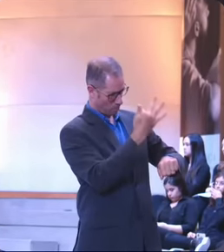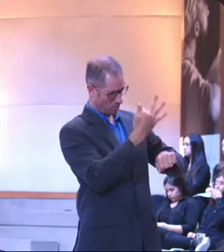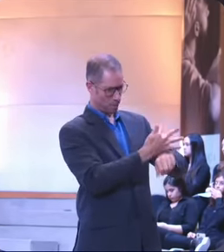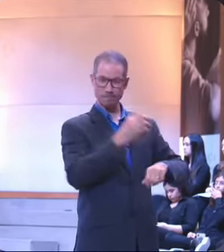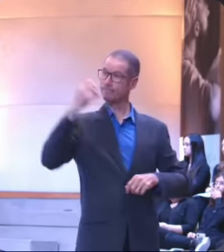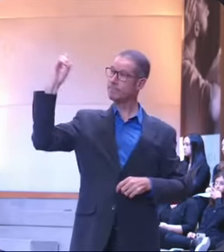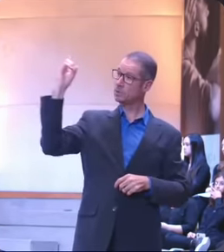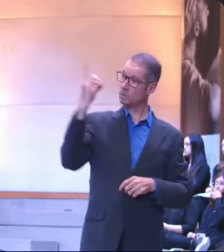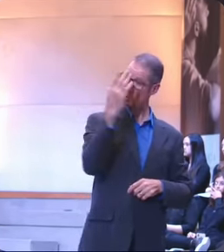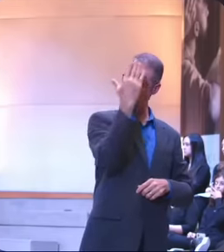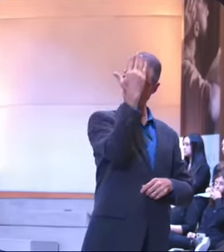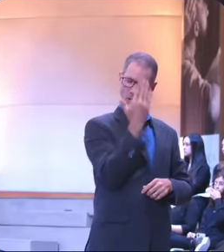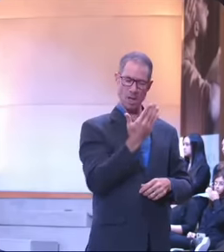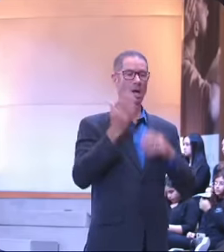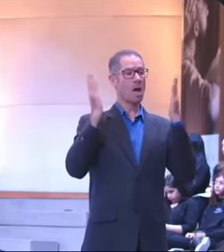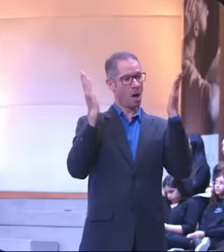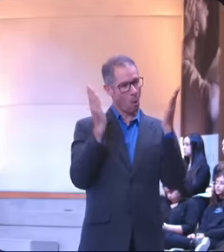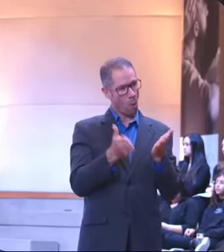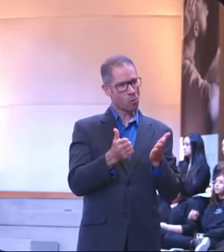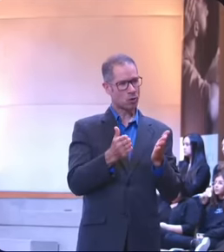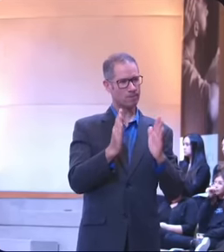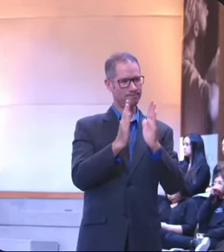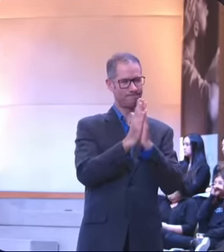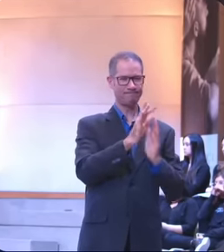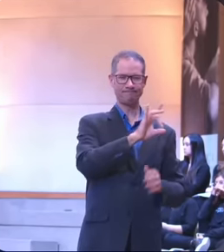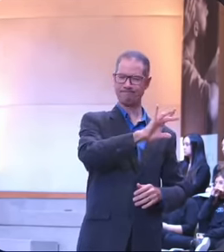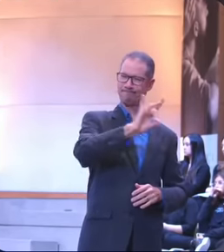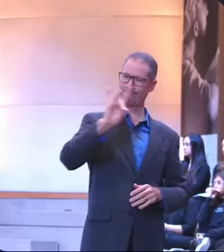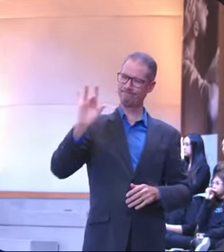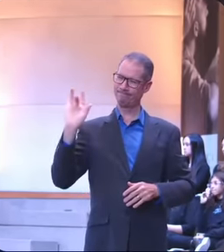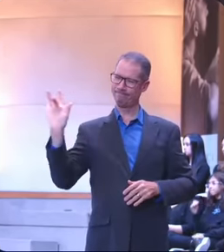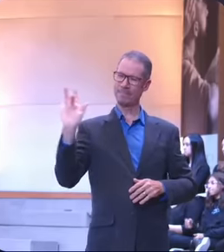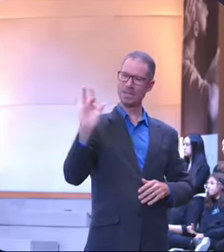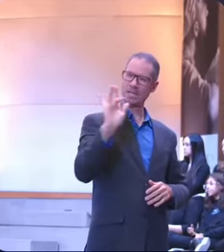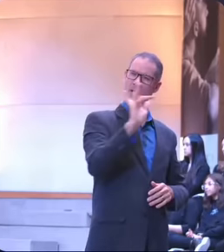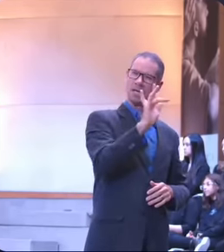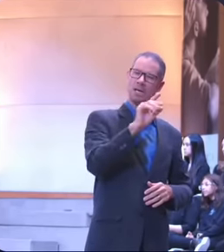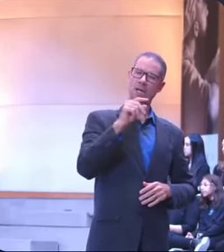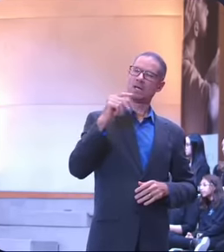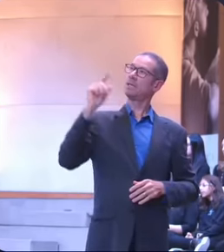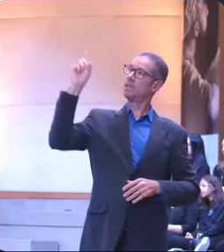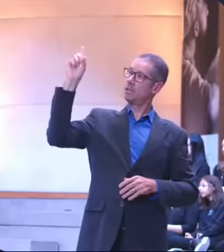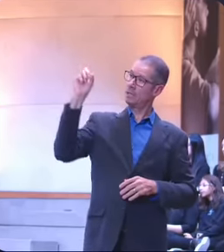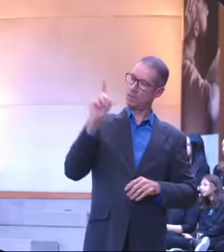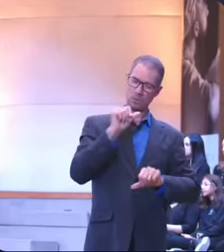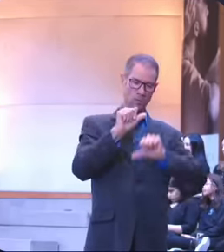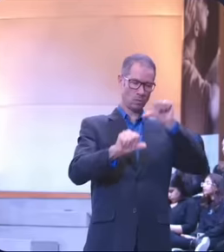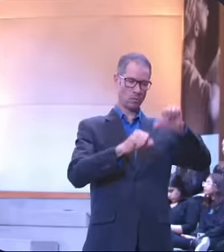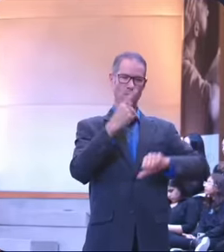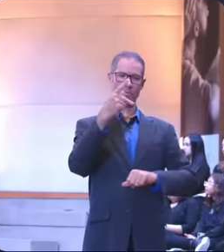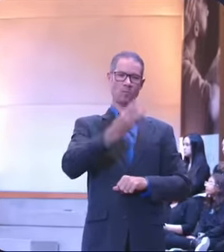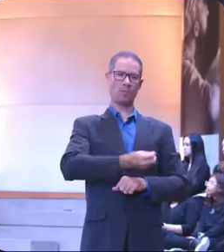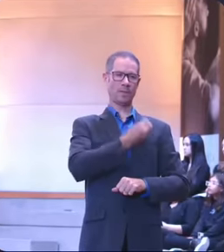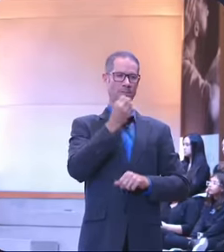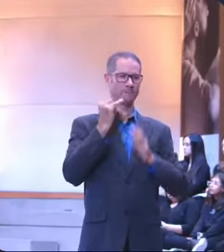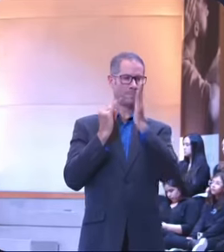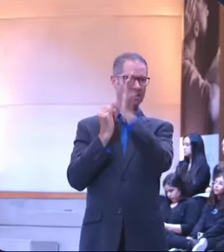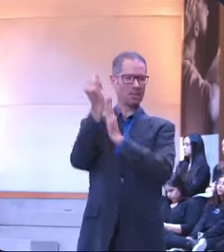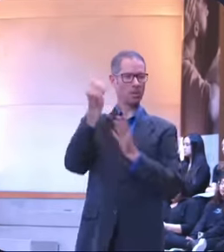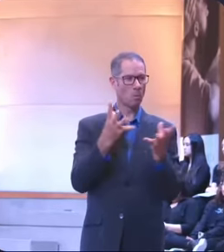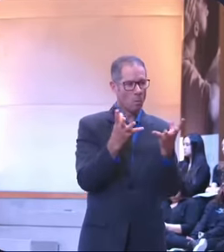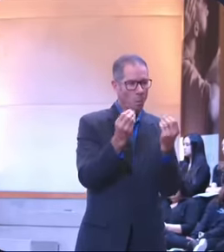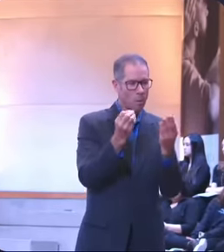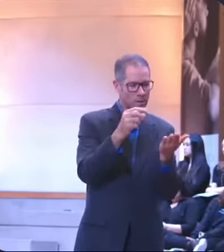dele. Hoje o meu apelo é diferente. Deus quer fazer de você um intercessor. Muitos de vocês